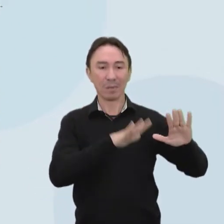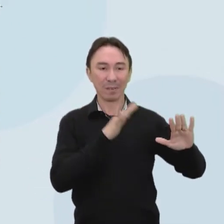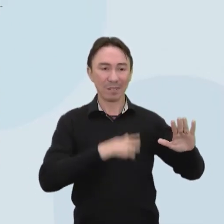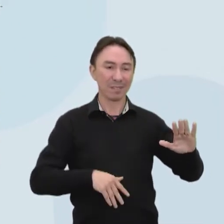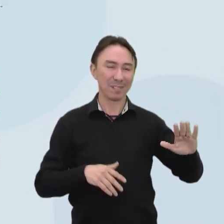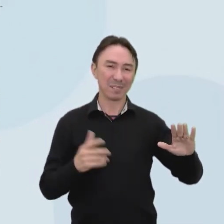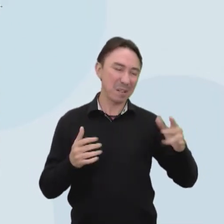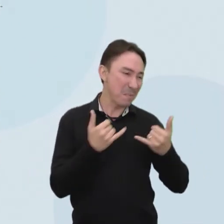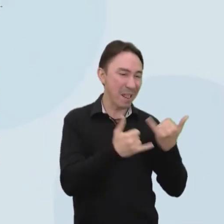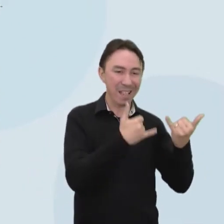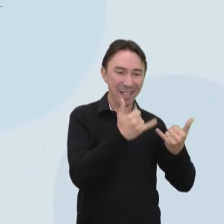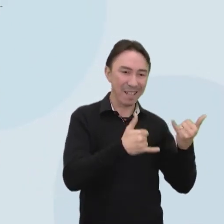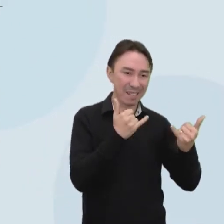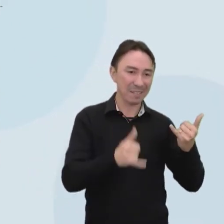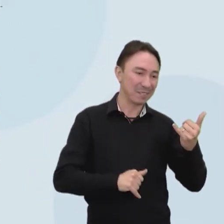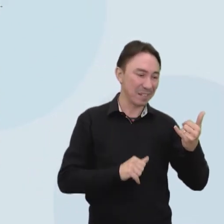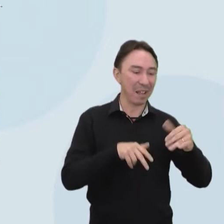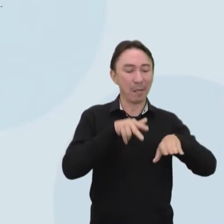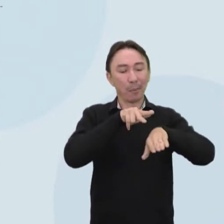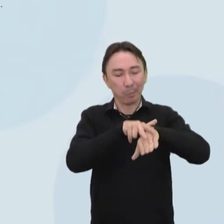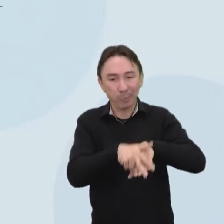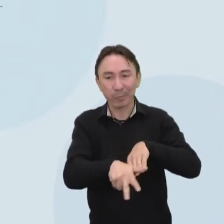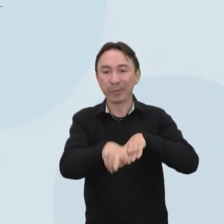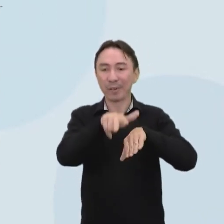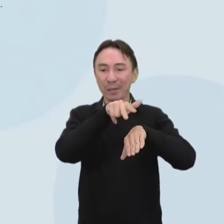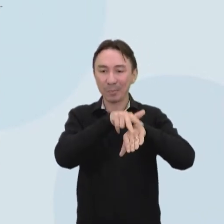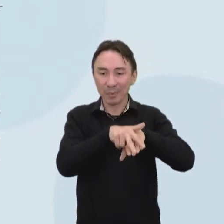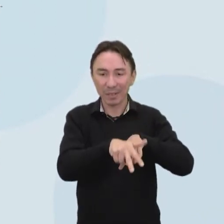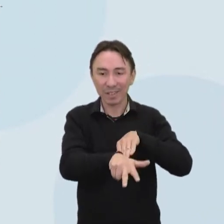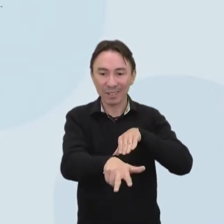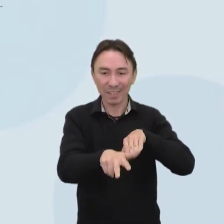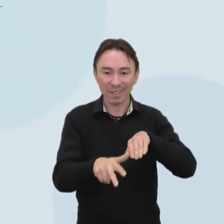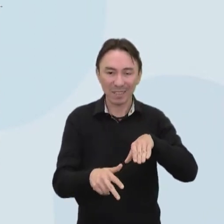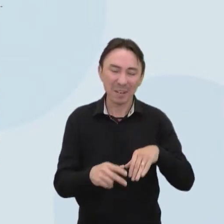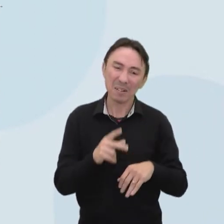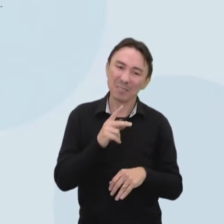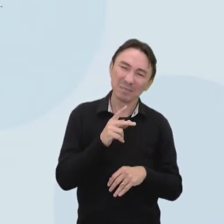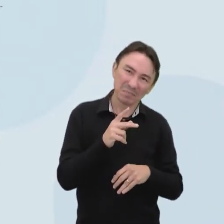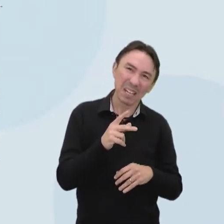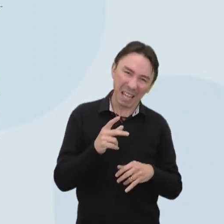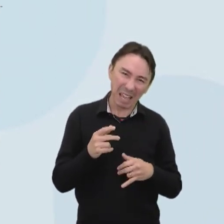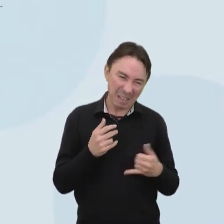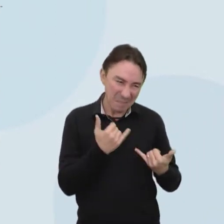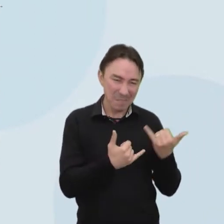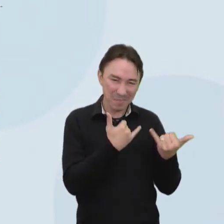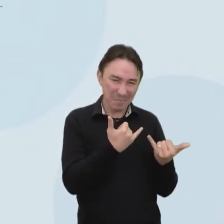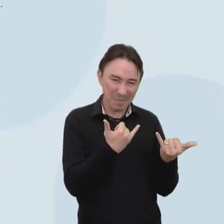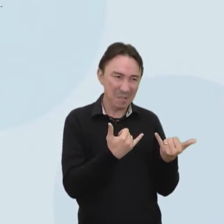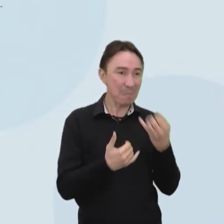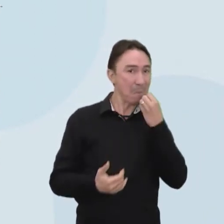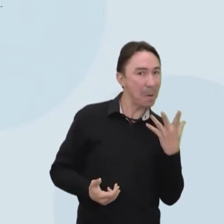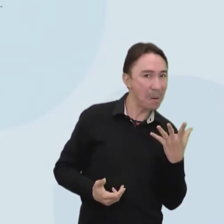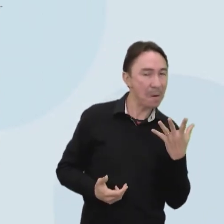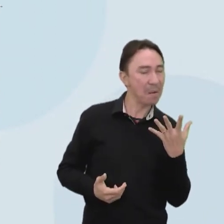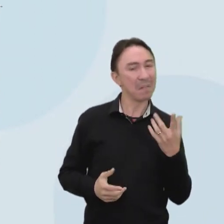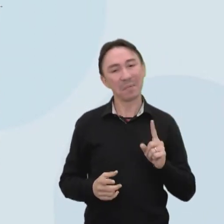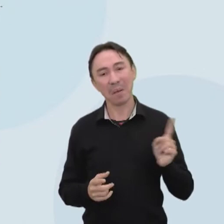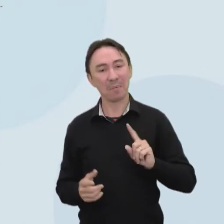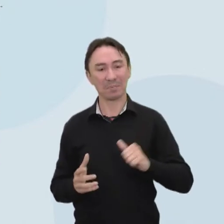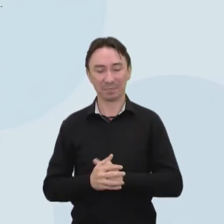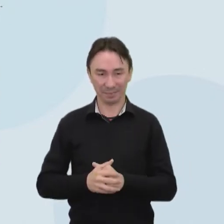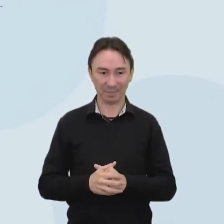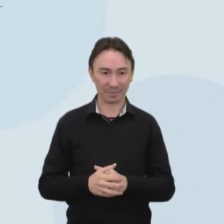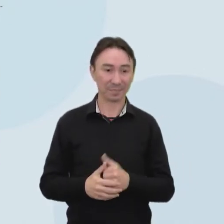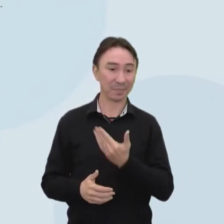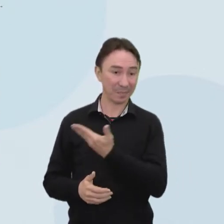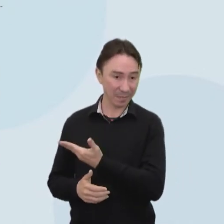lugar para virar cambalhota, sei lá. E aí virou como se fosse um lazer, mas não é o lazer adequado, né? Então vamos ler o texto. 3